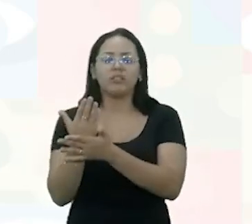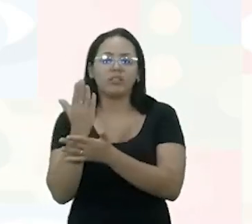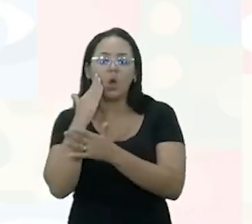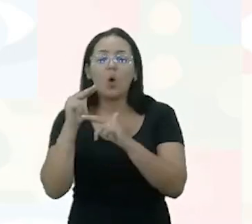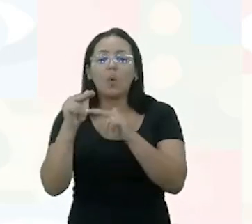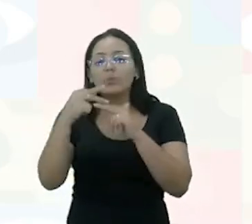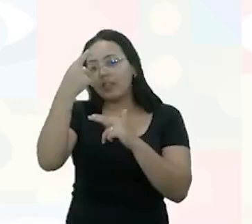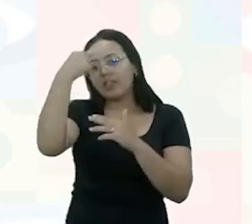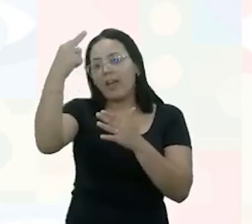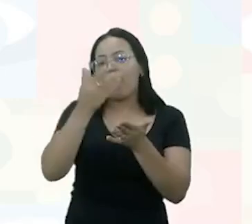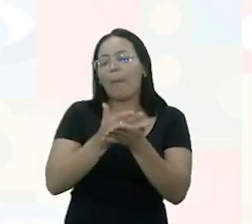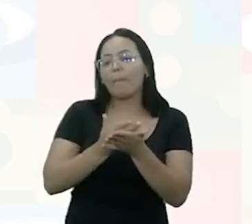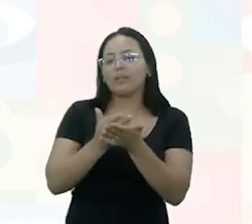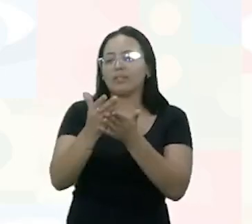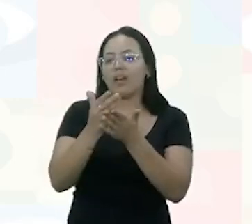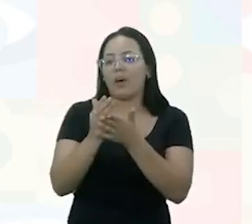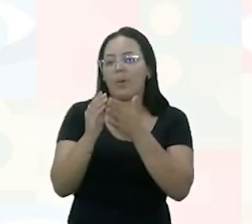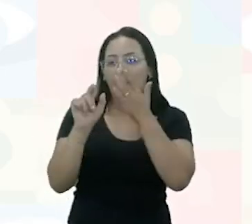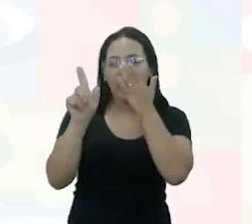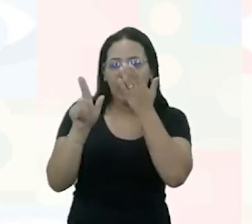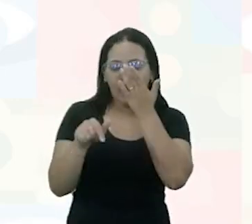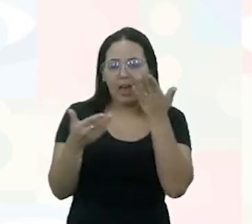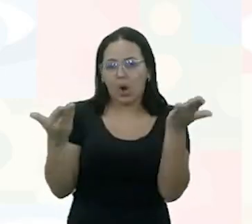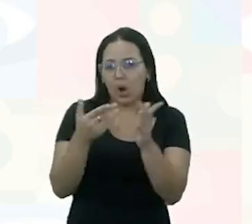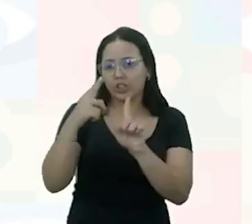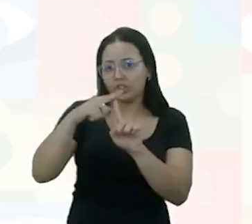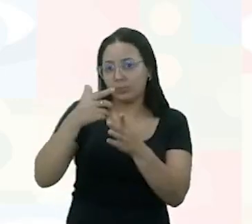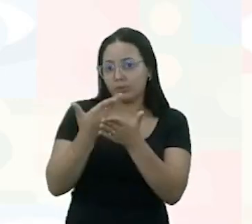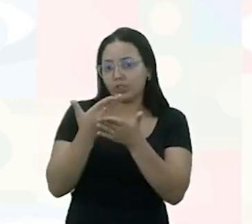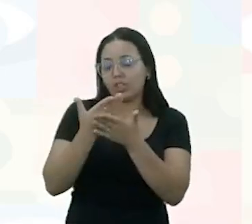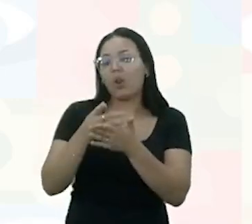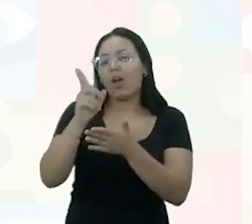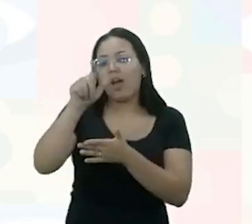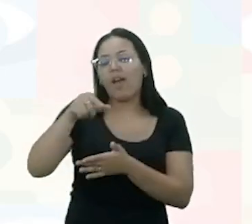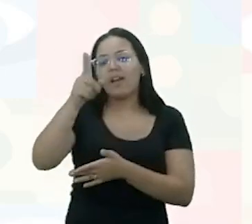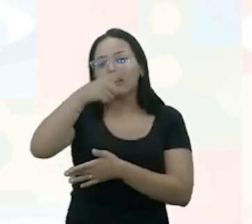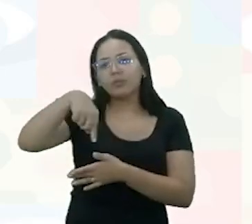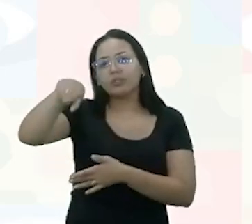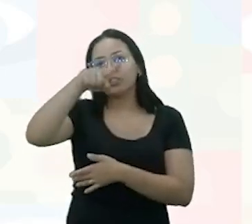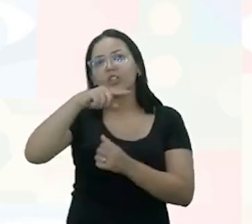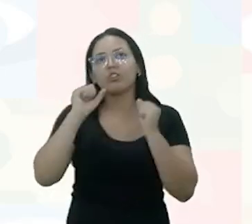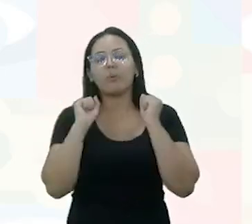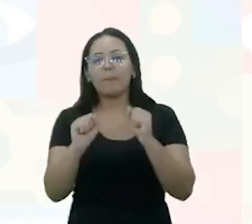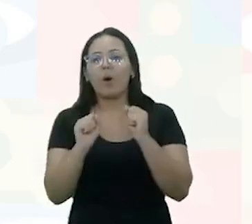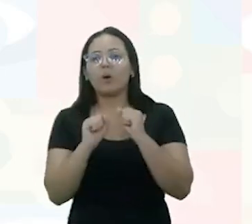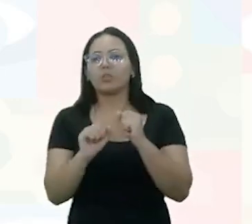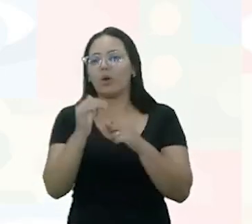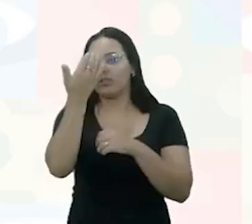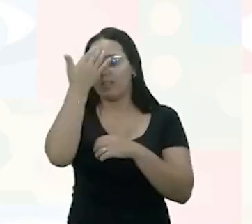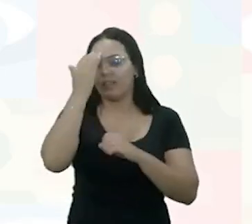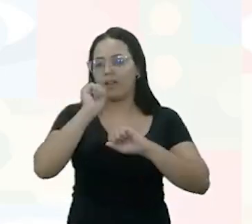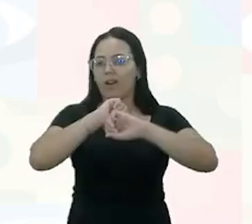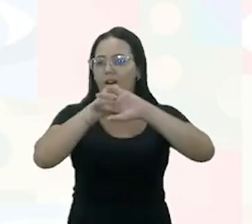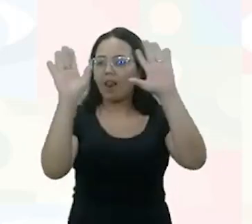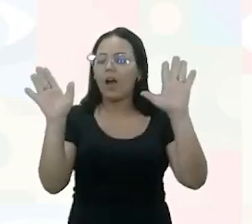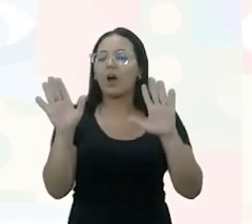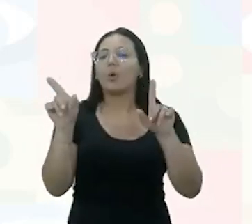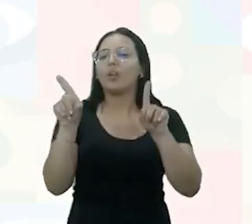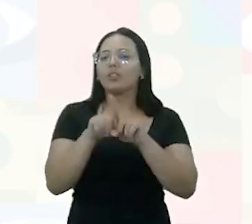ideia inicial dessa unidade é justamente que você se compreenda e